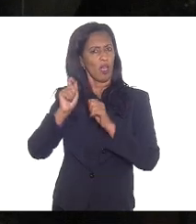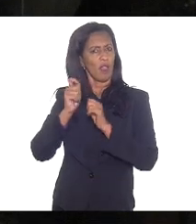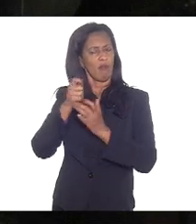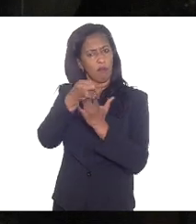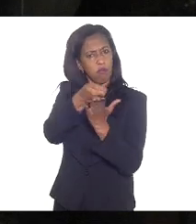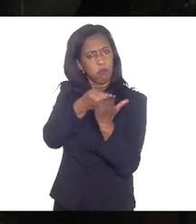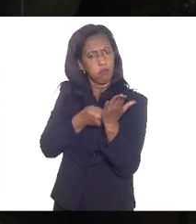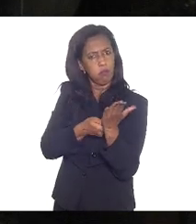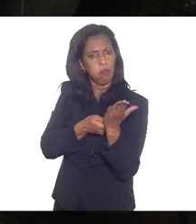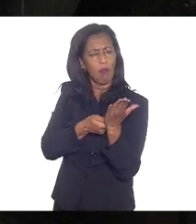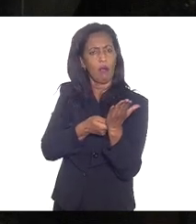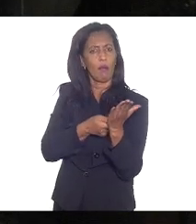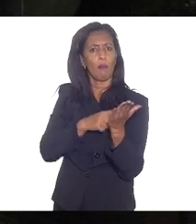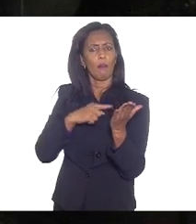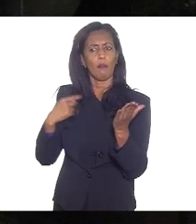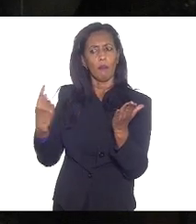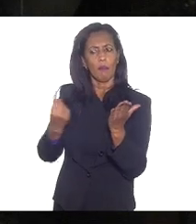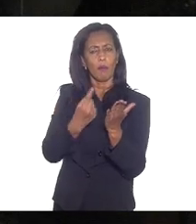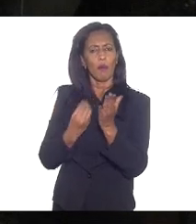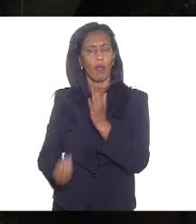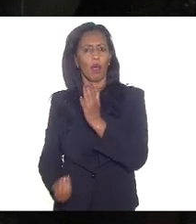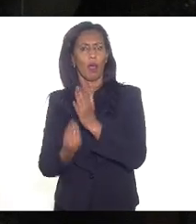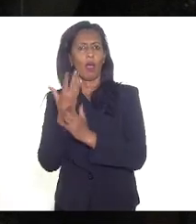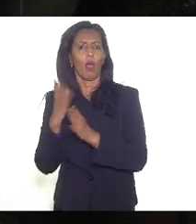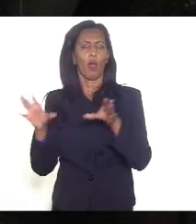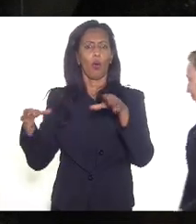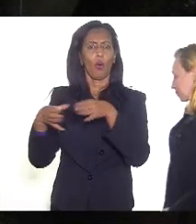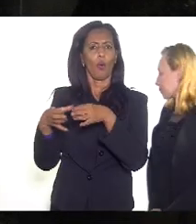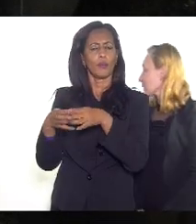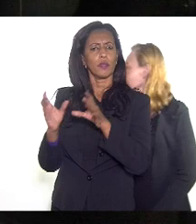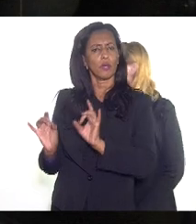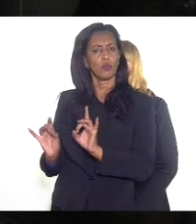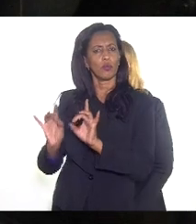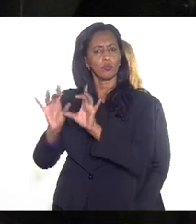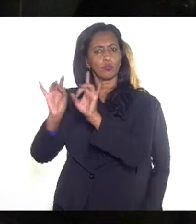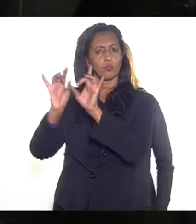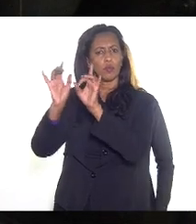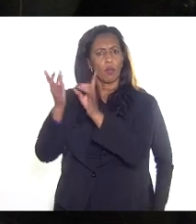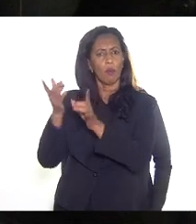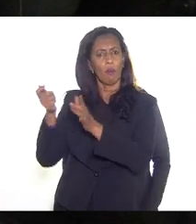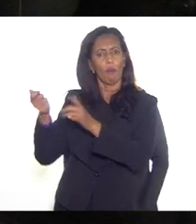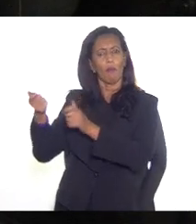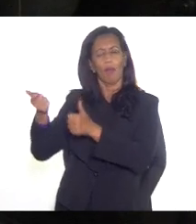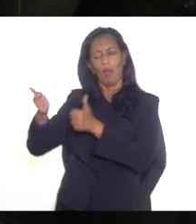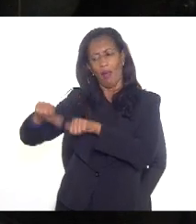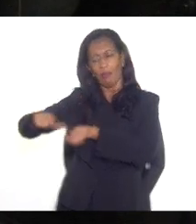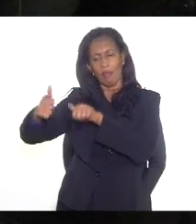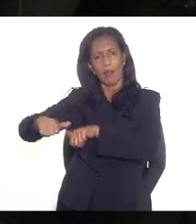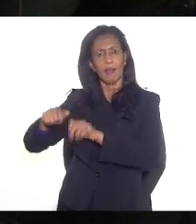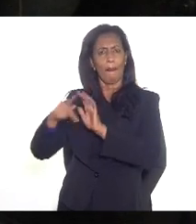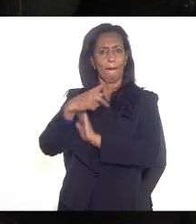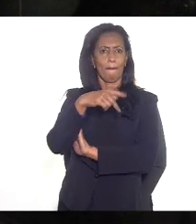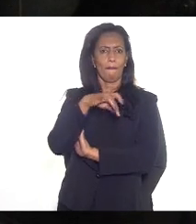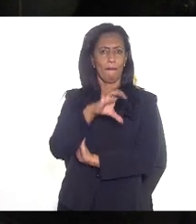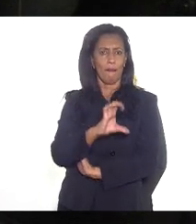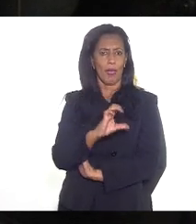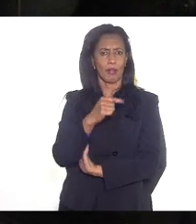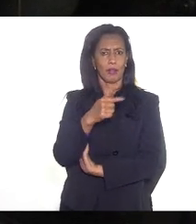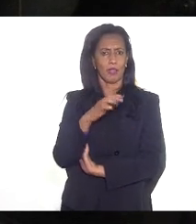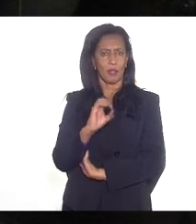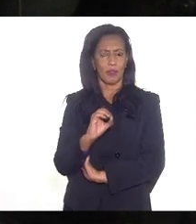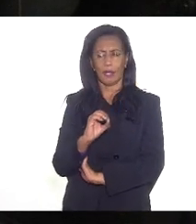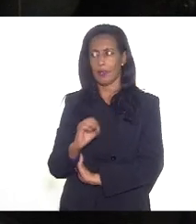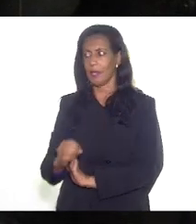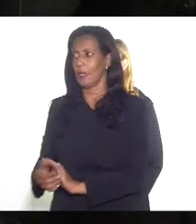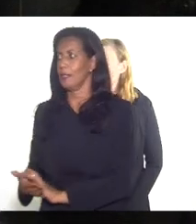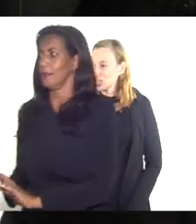requerimento para que possa ser criada a comissão especial para analisar a PEC 70. Então, eu queria pedir